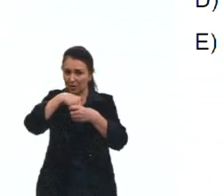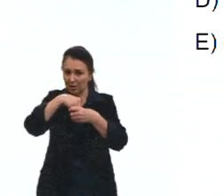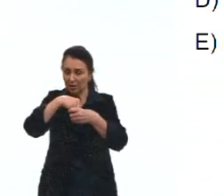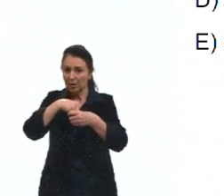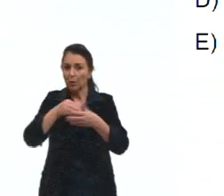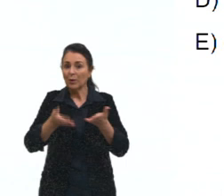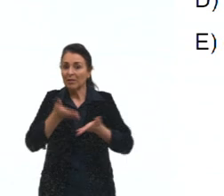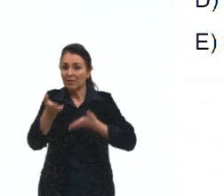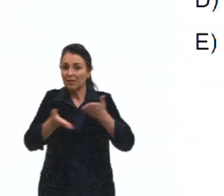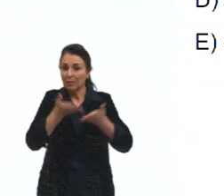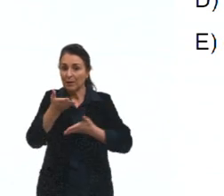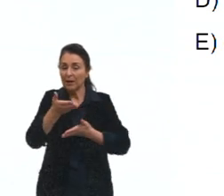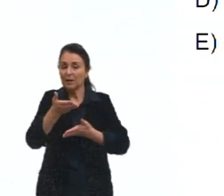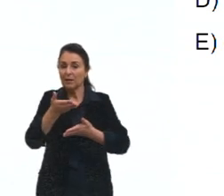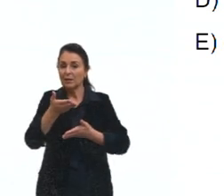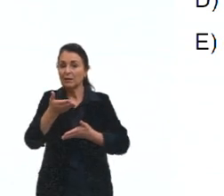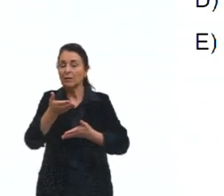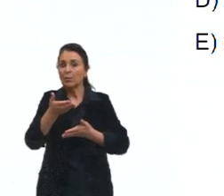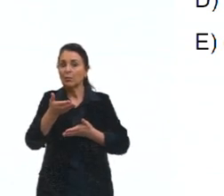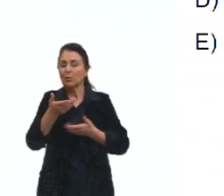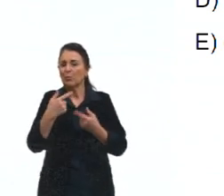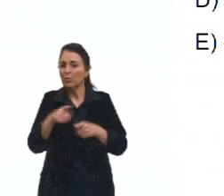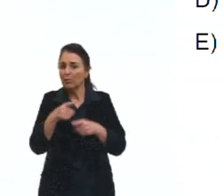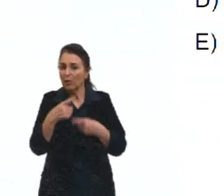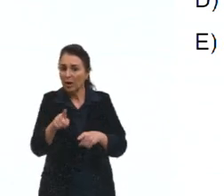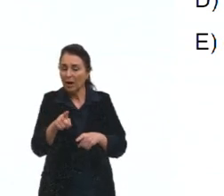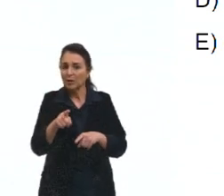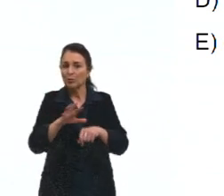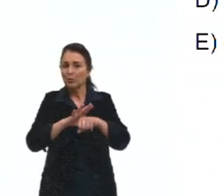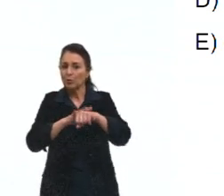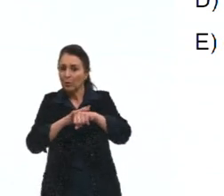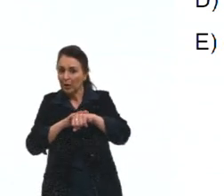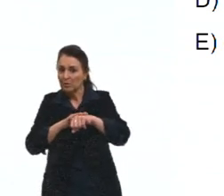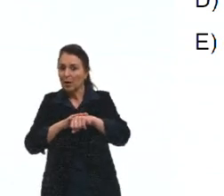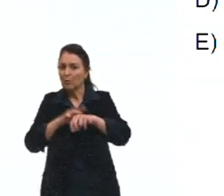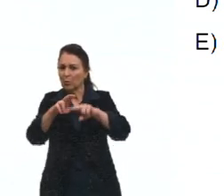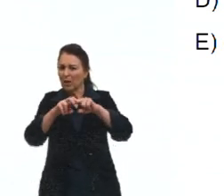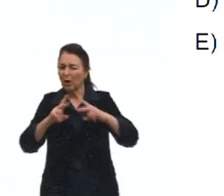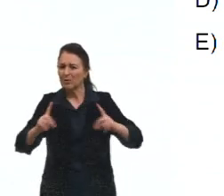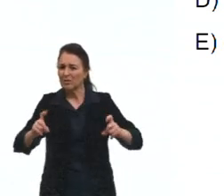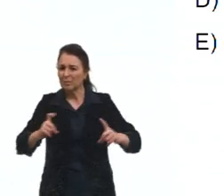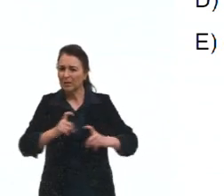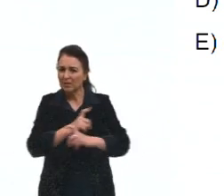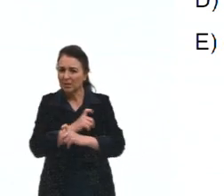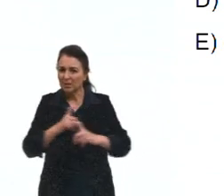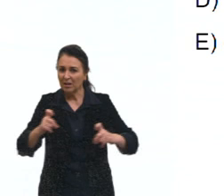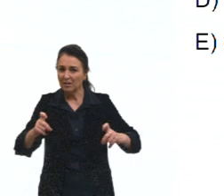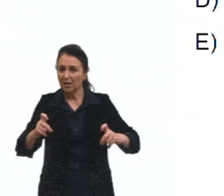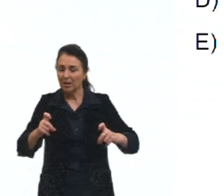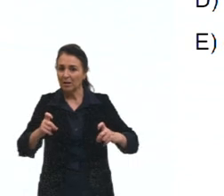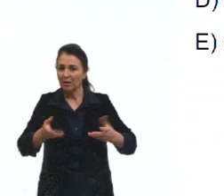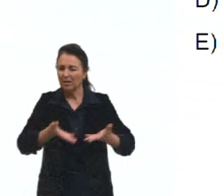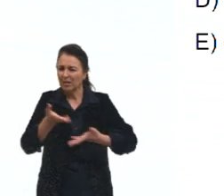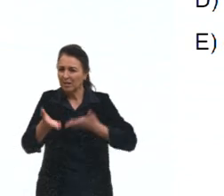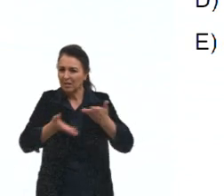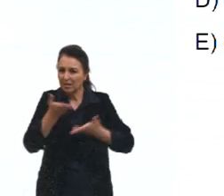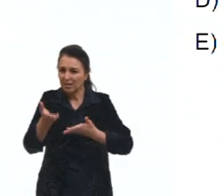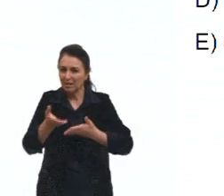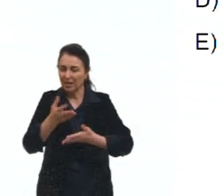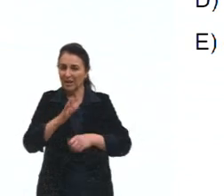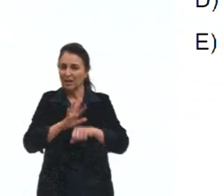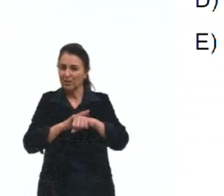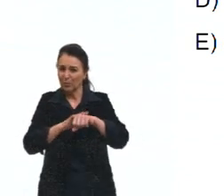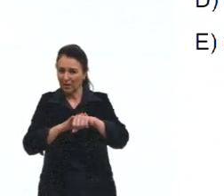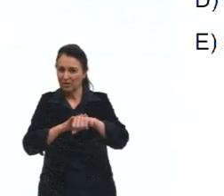doenças causadas por bactérias na terapêutica das doenças mencionadas alguns